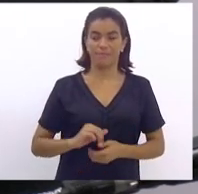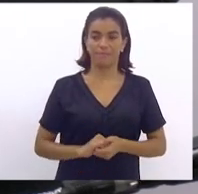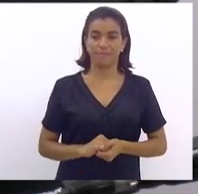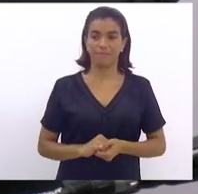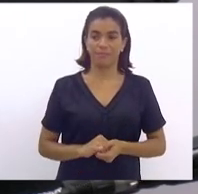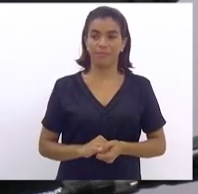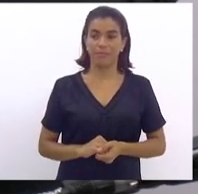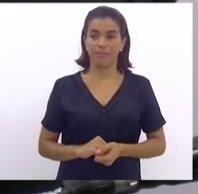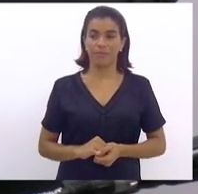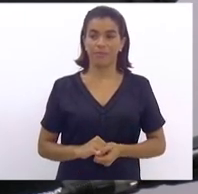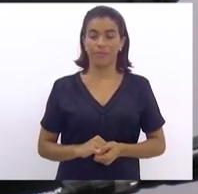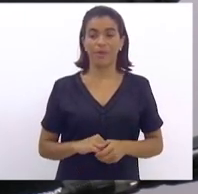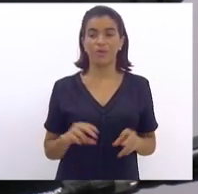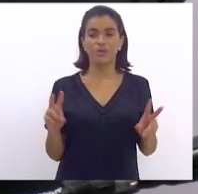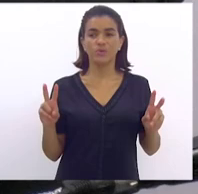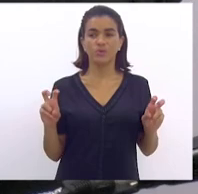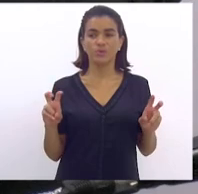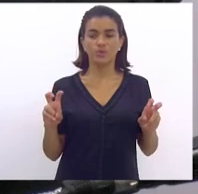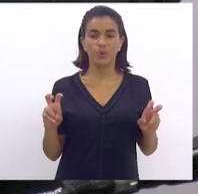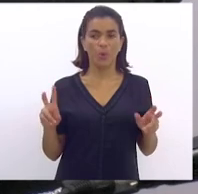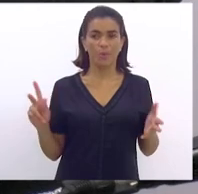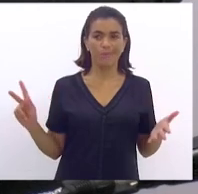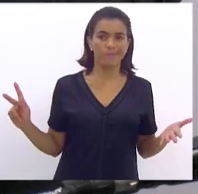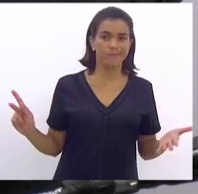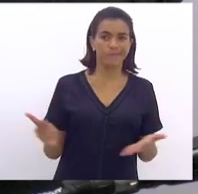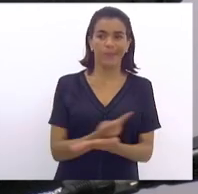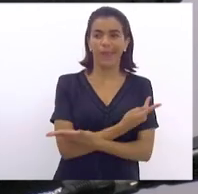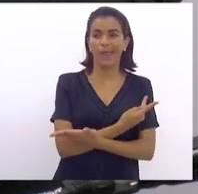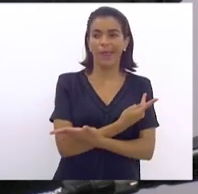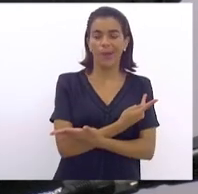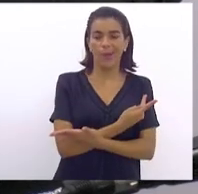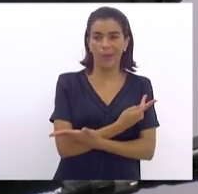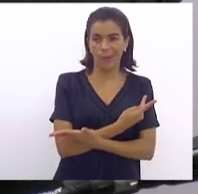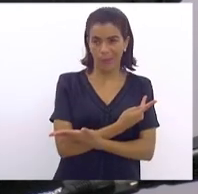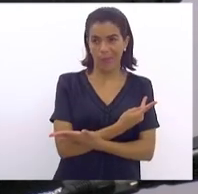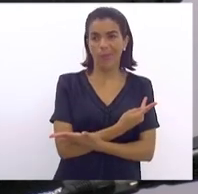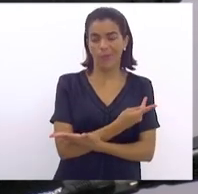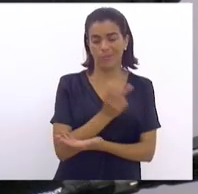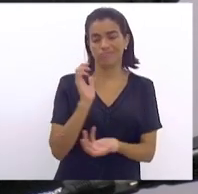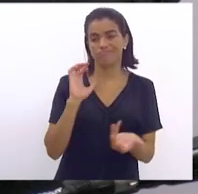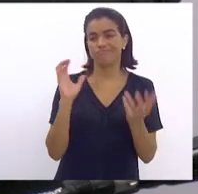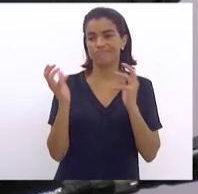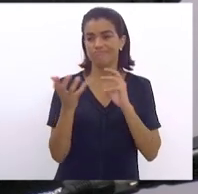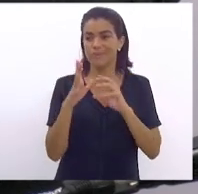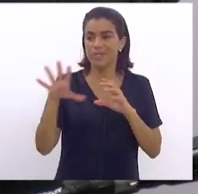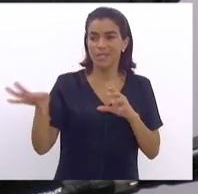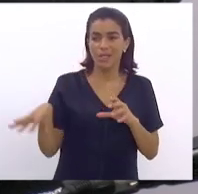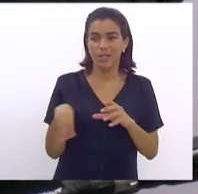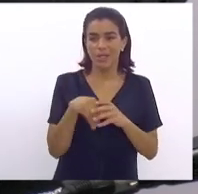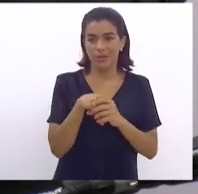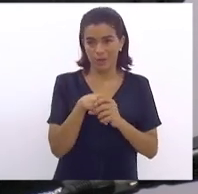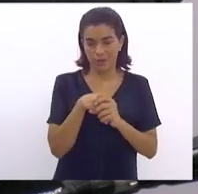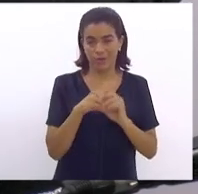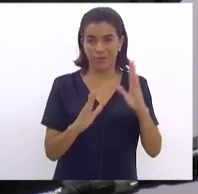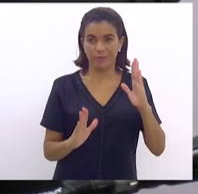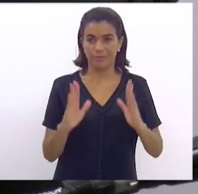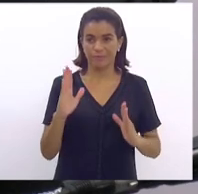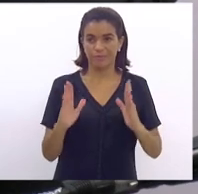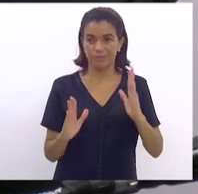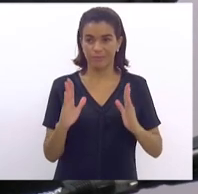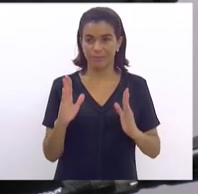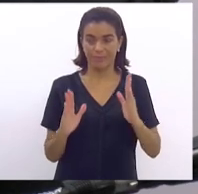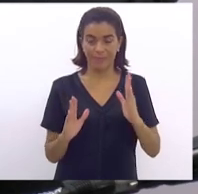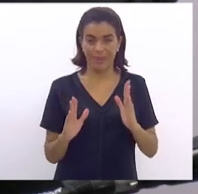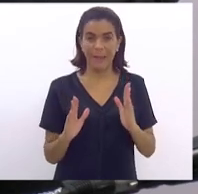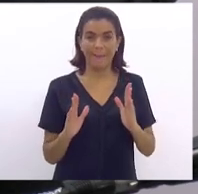sobre o erro que aconteceu no governo do Estado, que incluiu, num determinado período, aí os